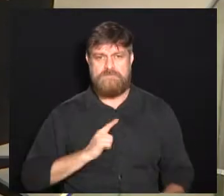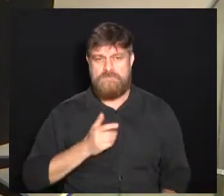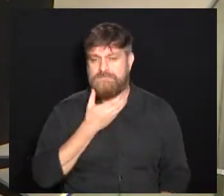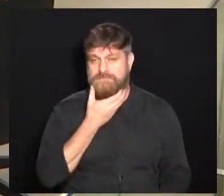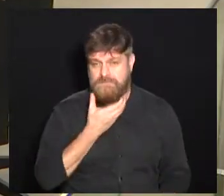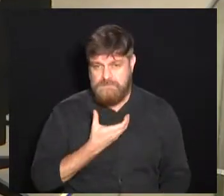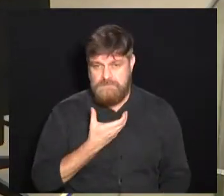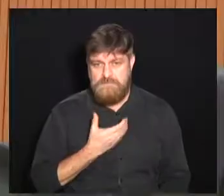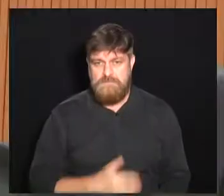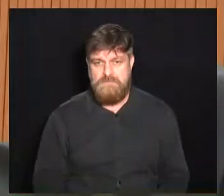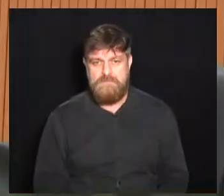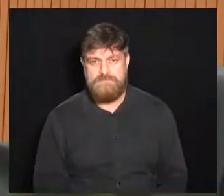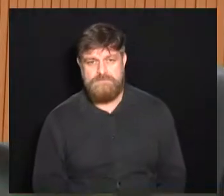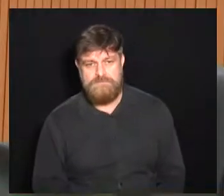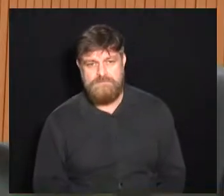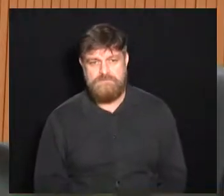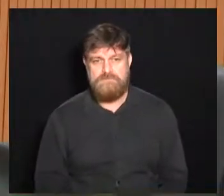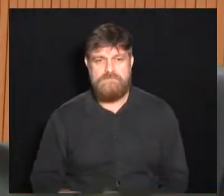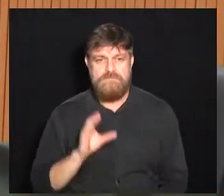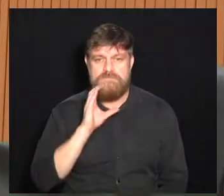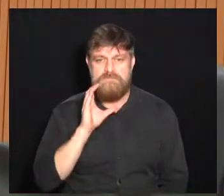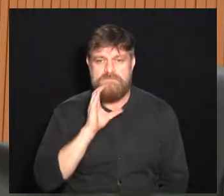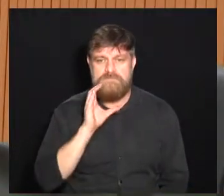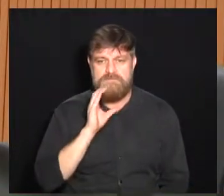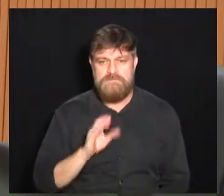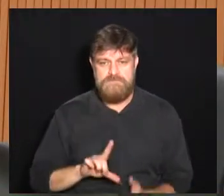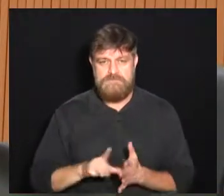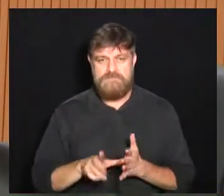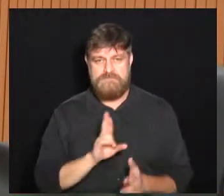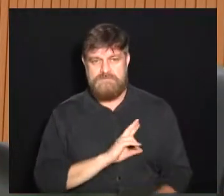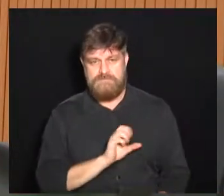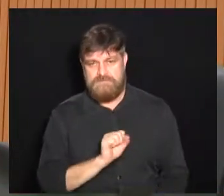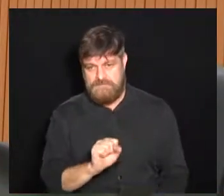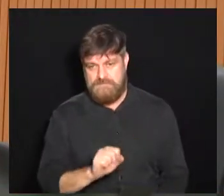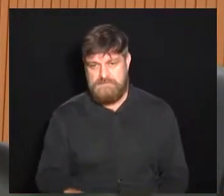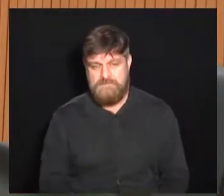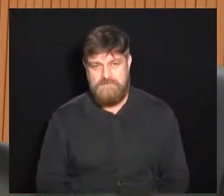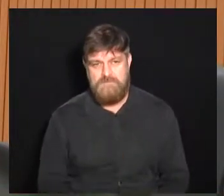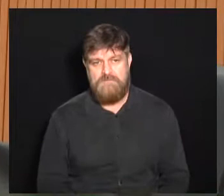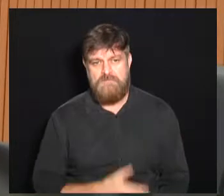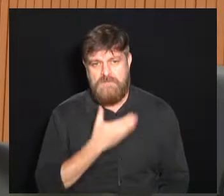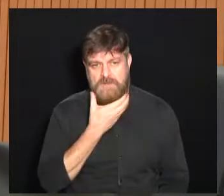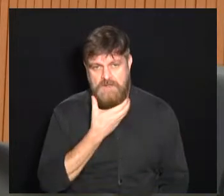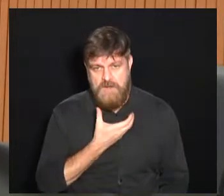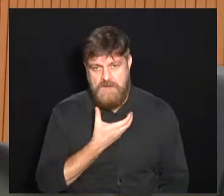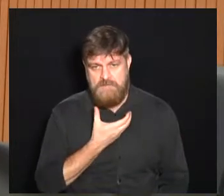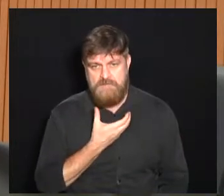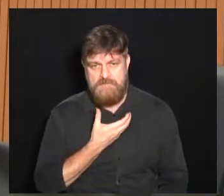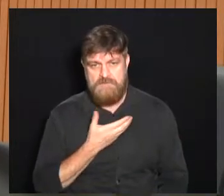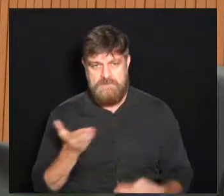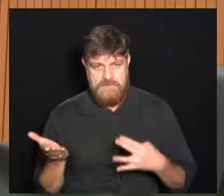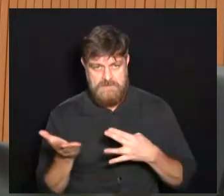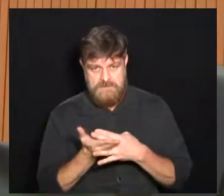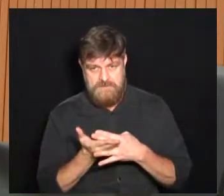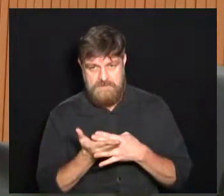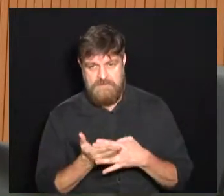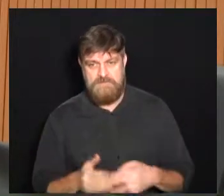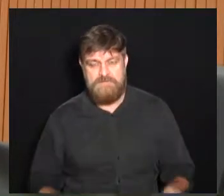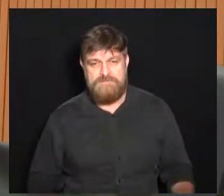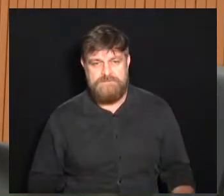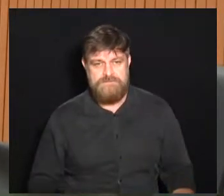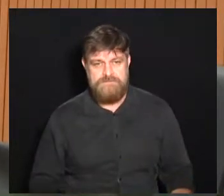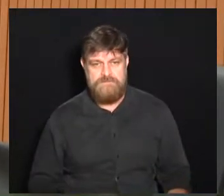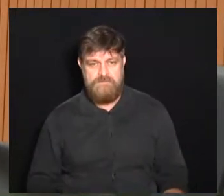Carmo, o Carlão e o Rossini. Na fala do Carmo, nós vamos encerrar aqui as inscrições dos vereadores,